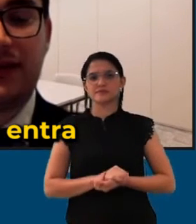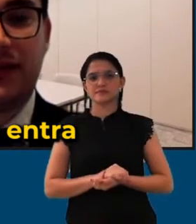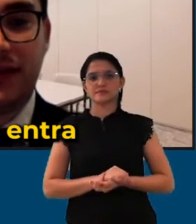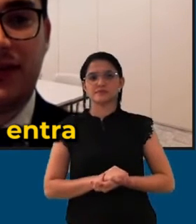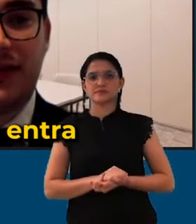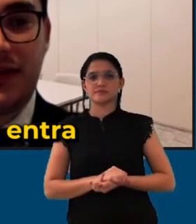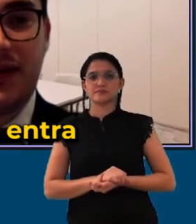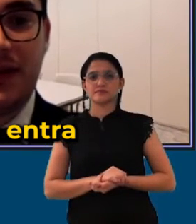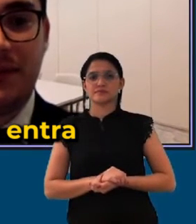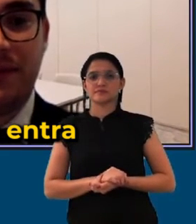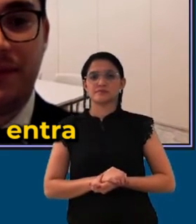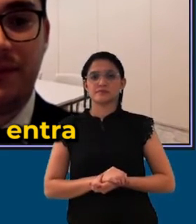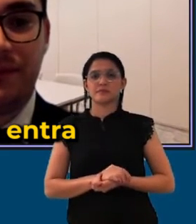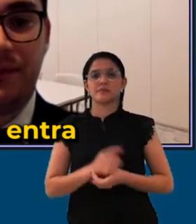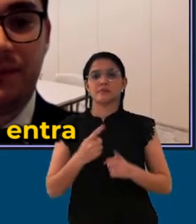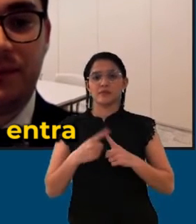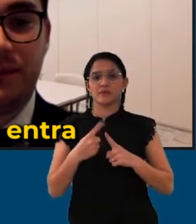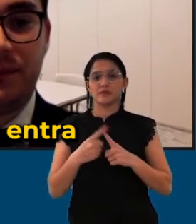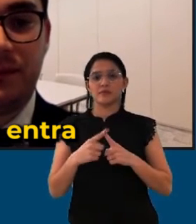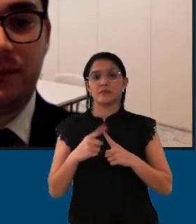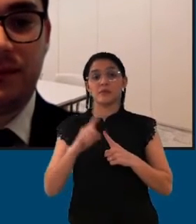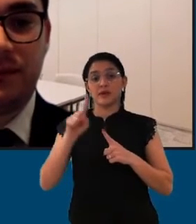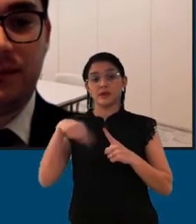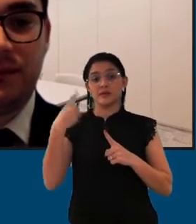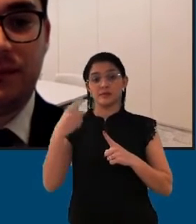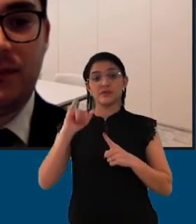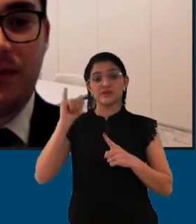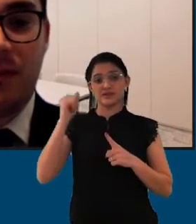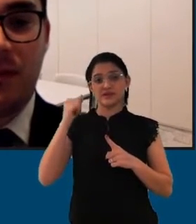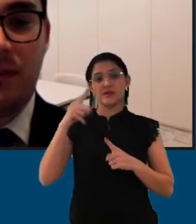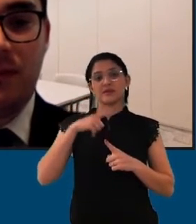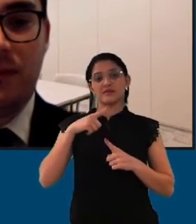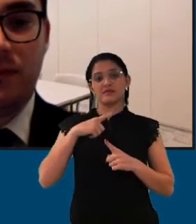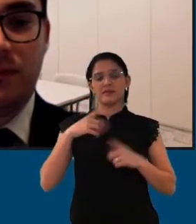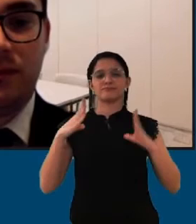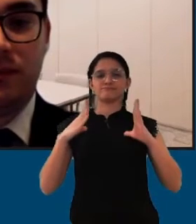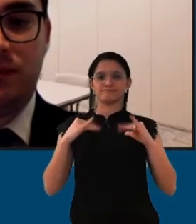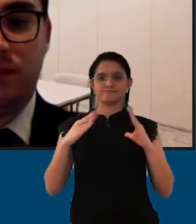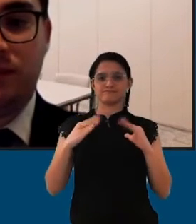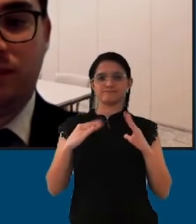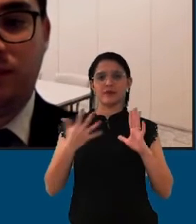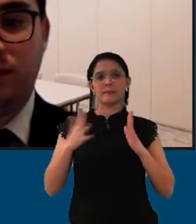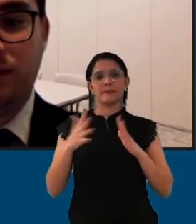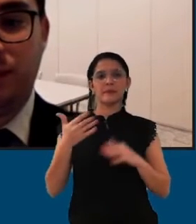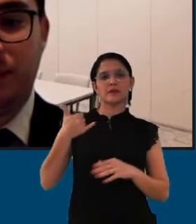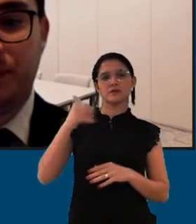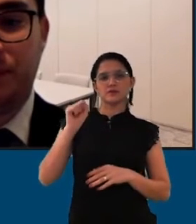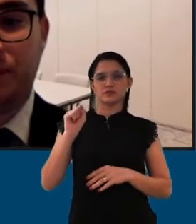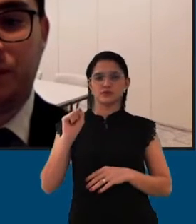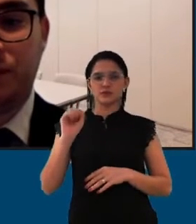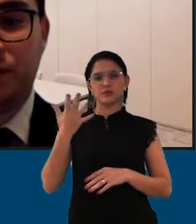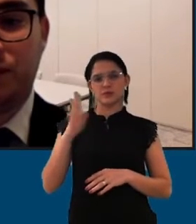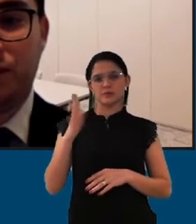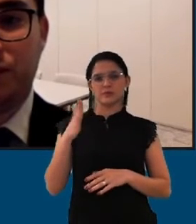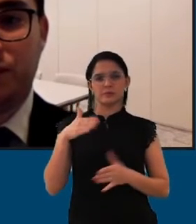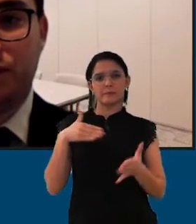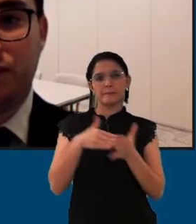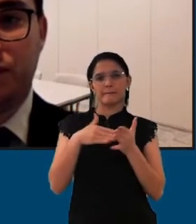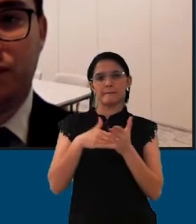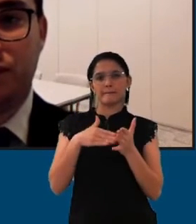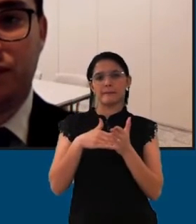recesso, né? O fórum. A gente deixar tipo para o dia 18, para pertinho